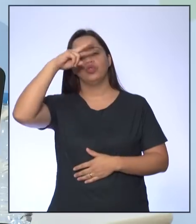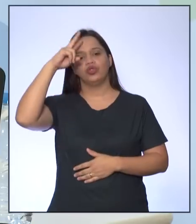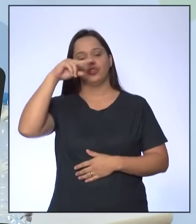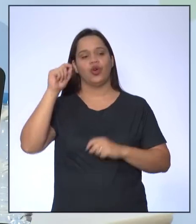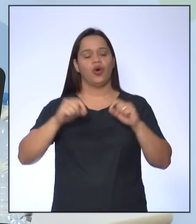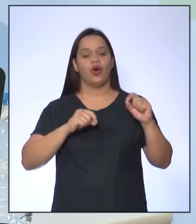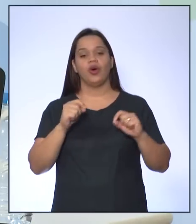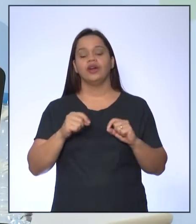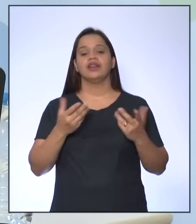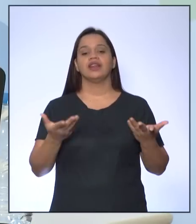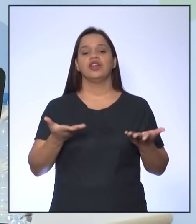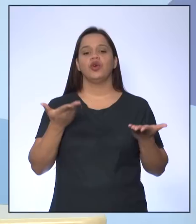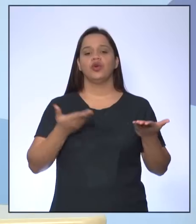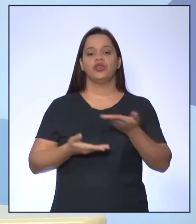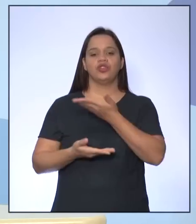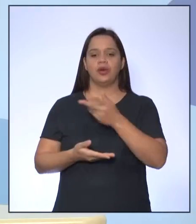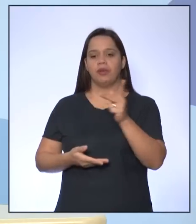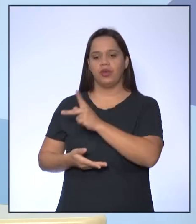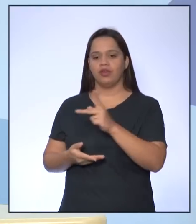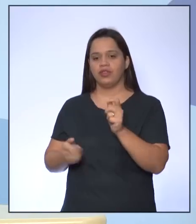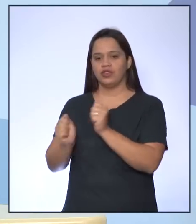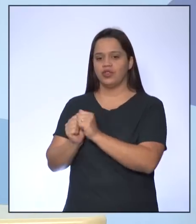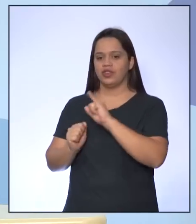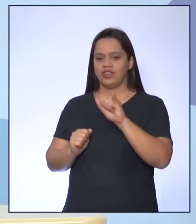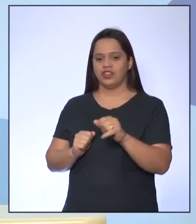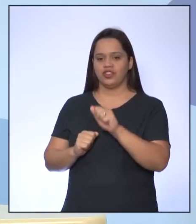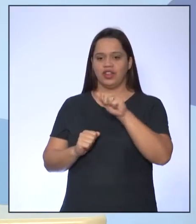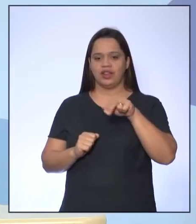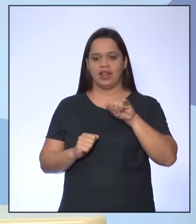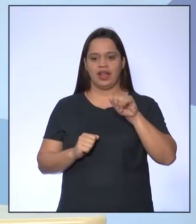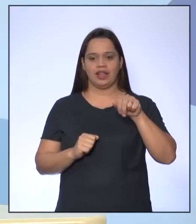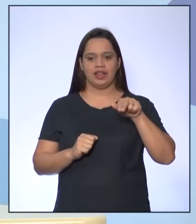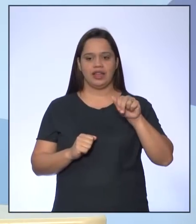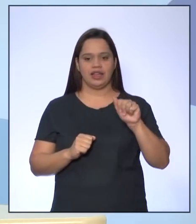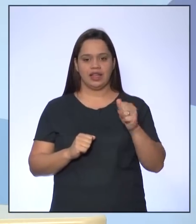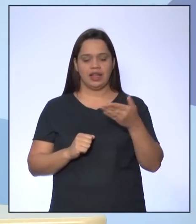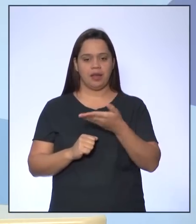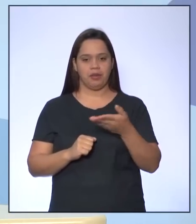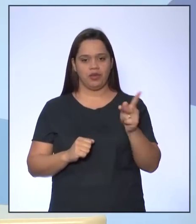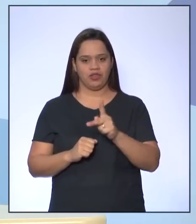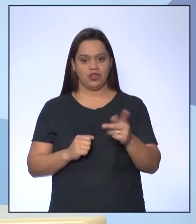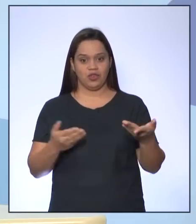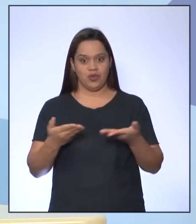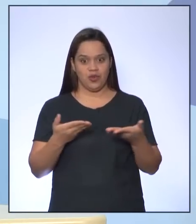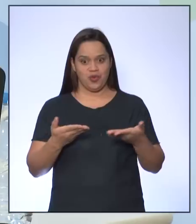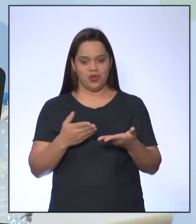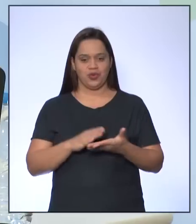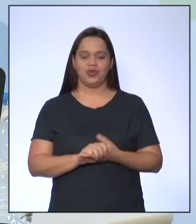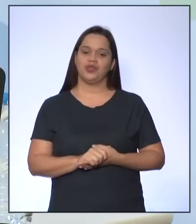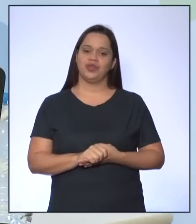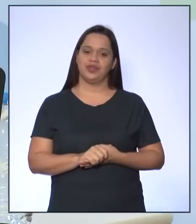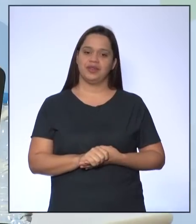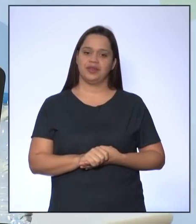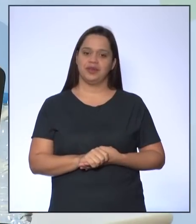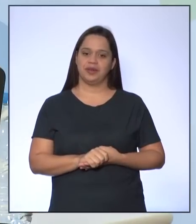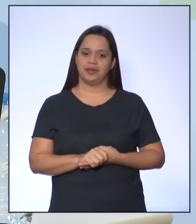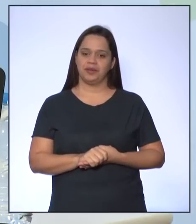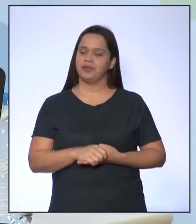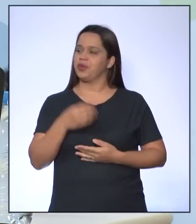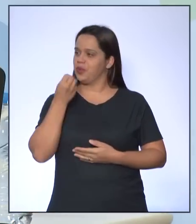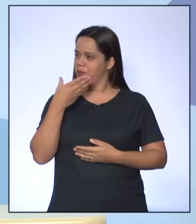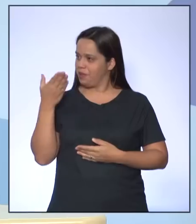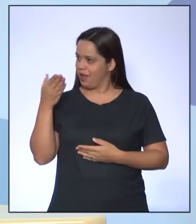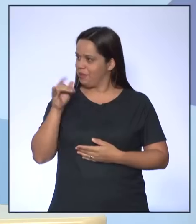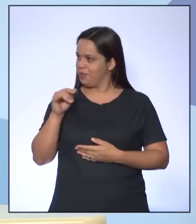E estou aqui com a professora Janaína, que vai ser a professora de vocês hoje. Tudo bem,